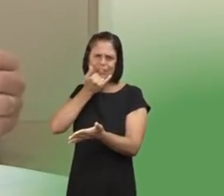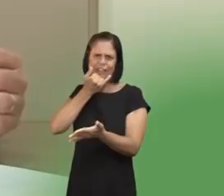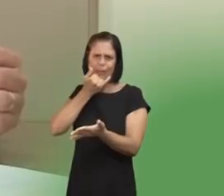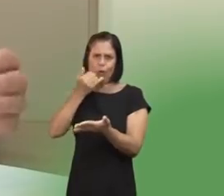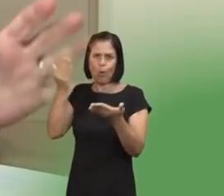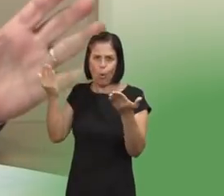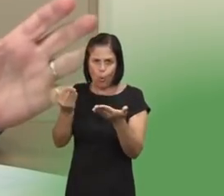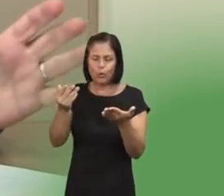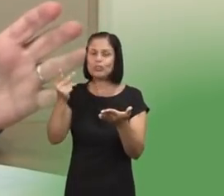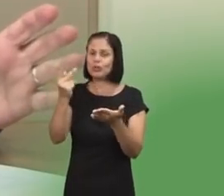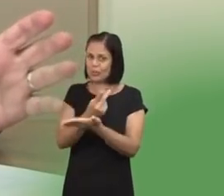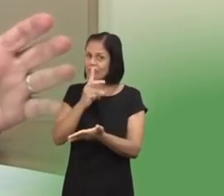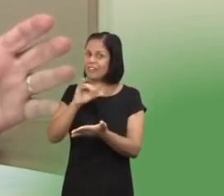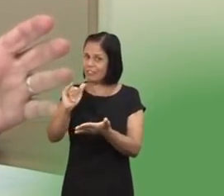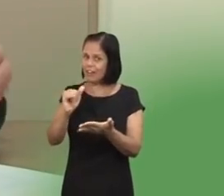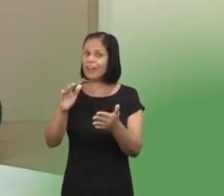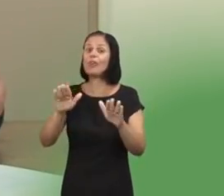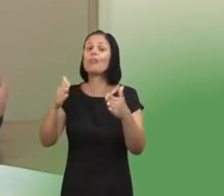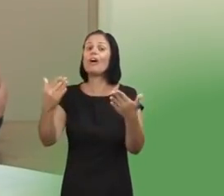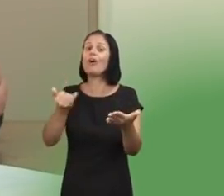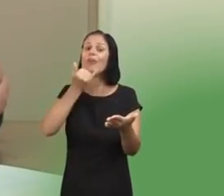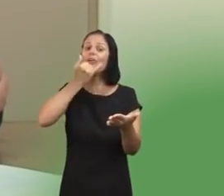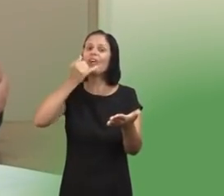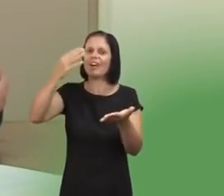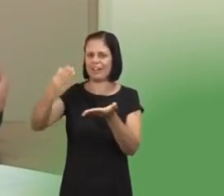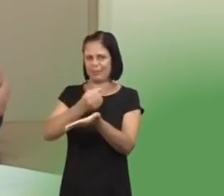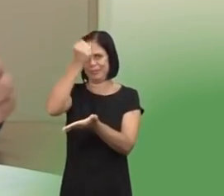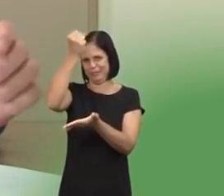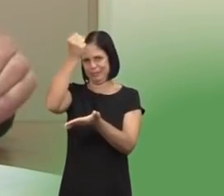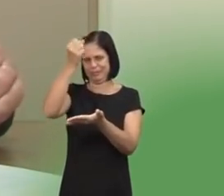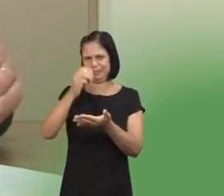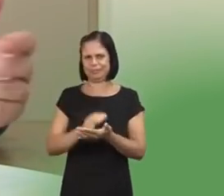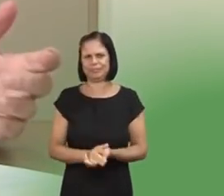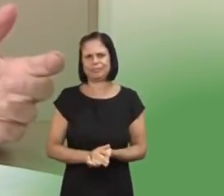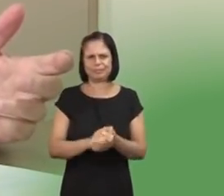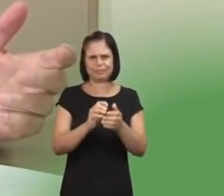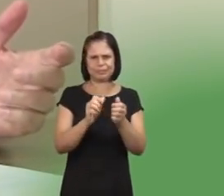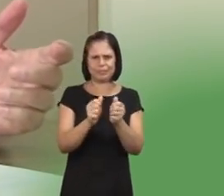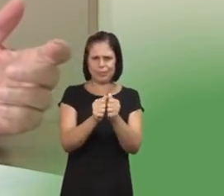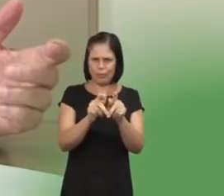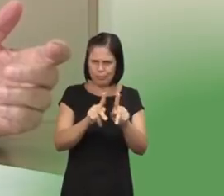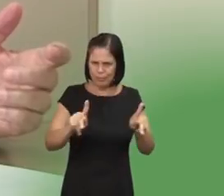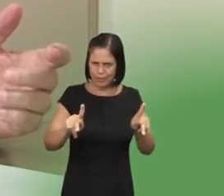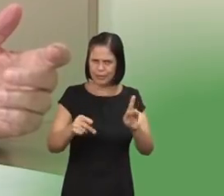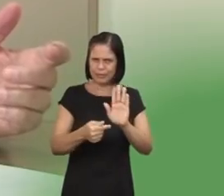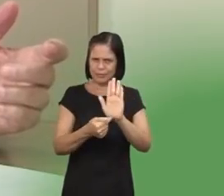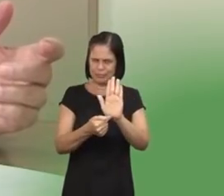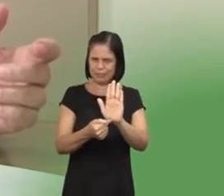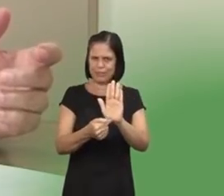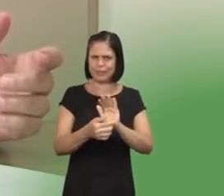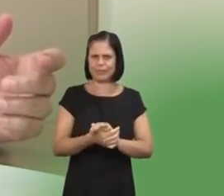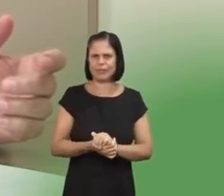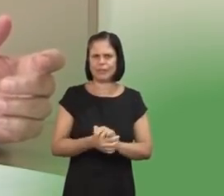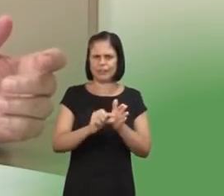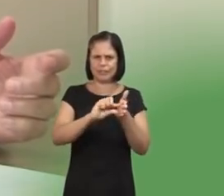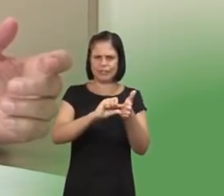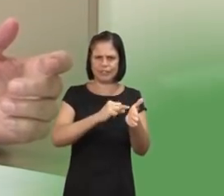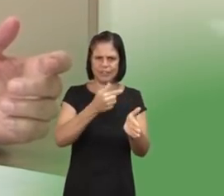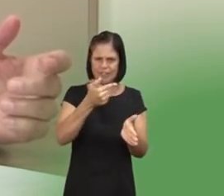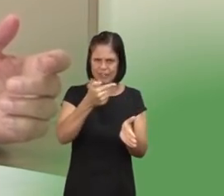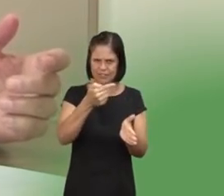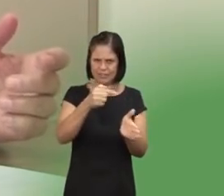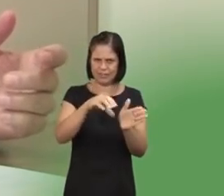da igreja está para acontecer, que é o arrebatamento dela. Aí, lá no livro de Apocalipse, nós vamos ver, portanto, quando no